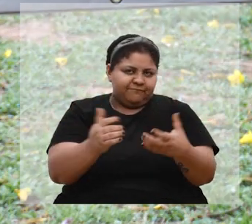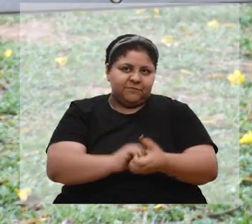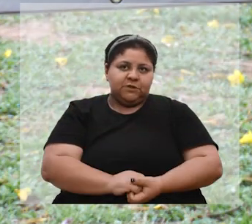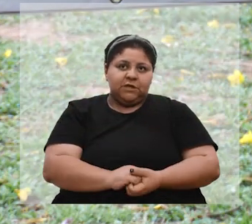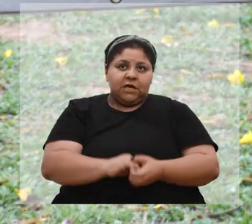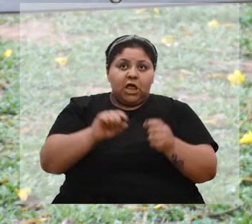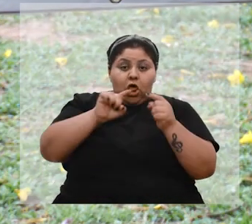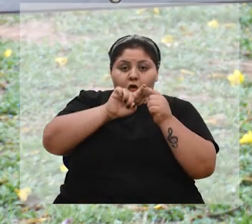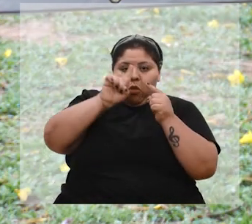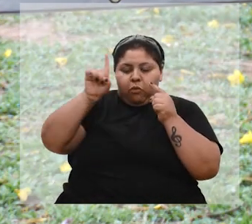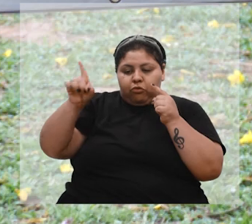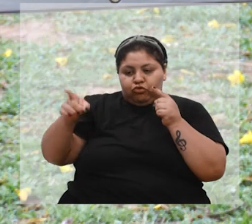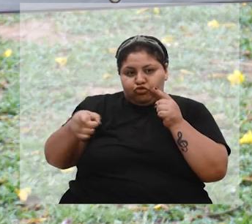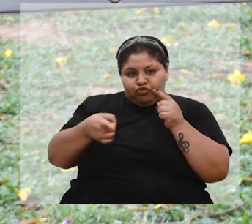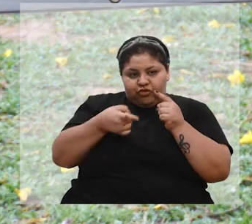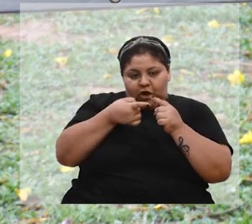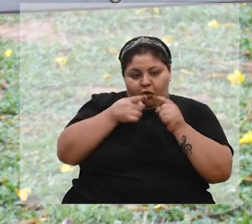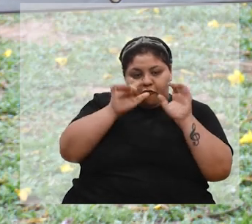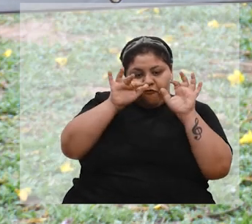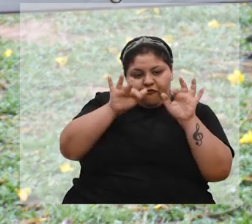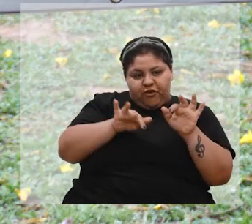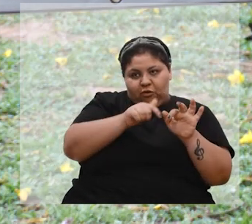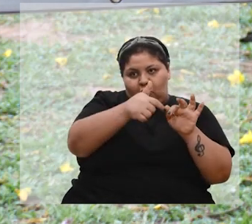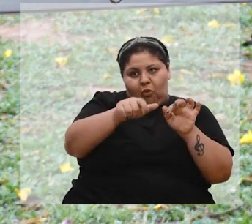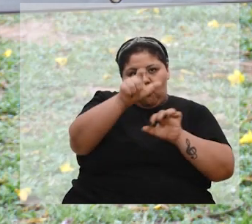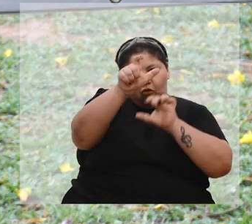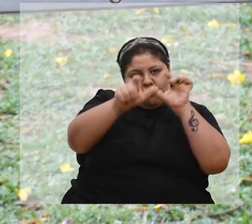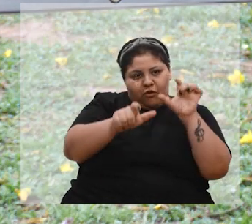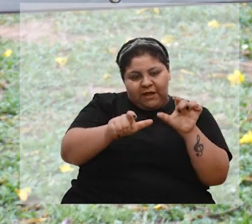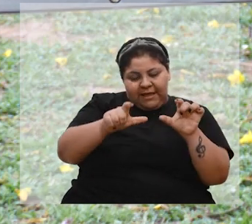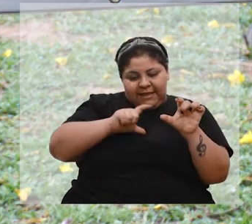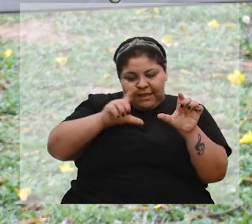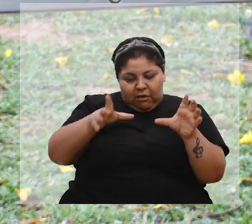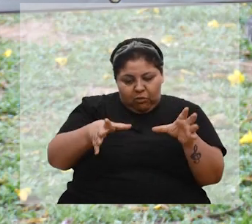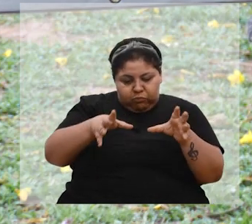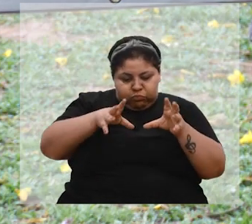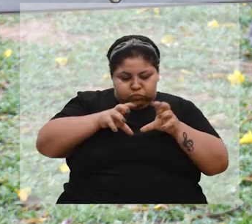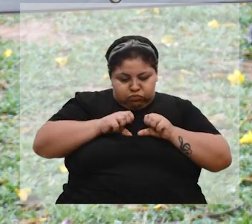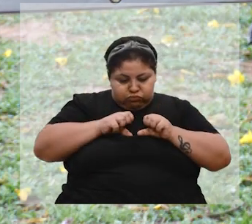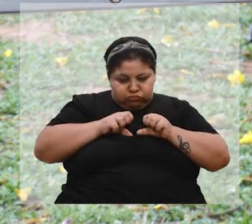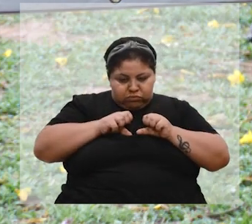alguém. E quando o ciclo com este alguém termina,